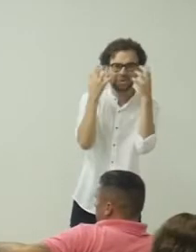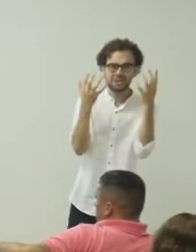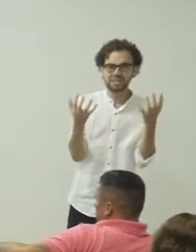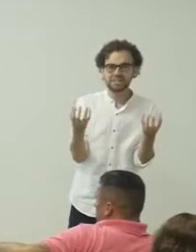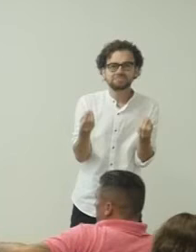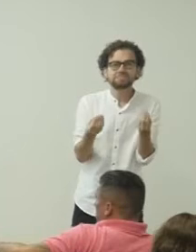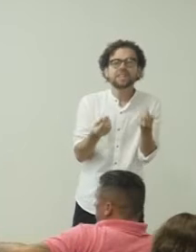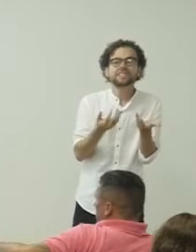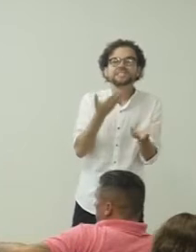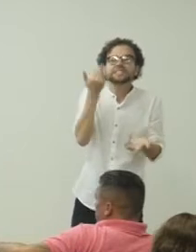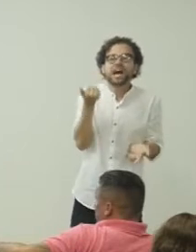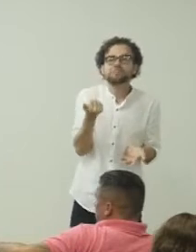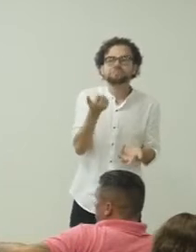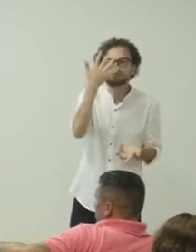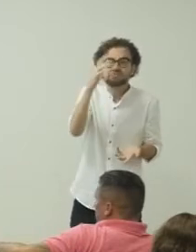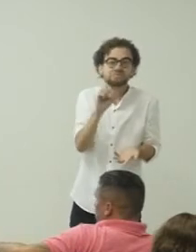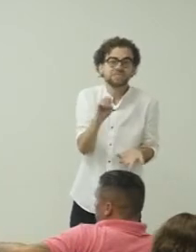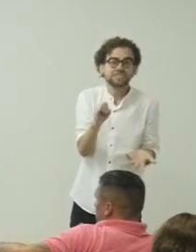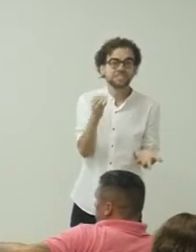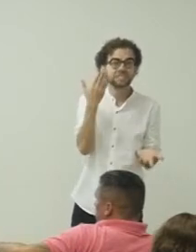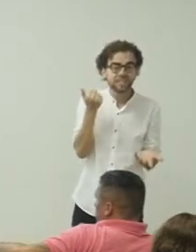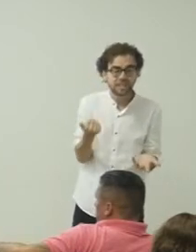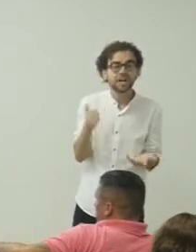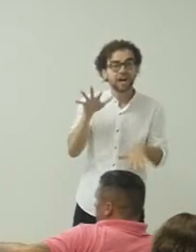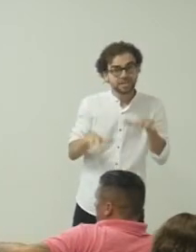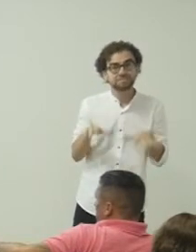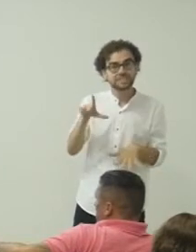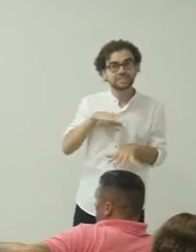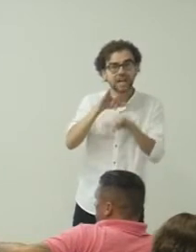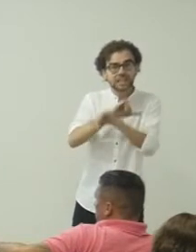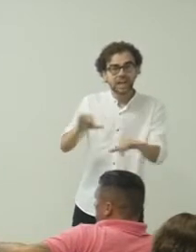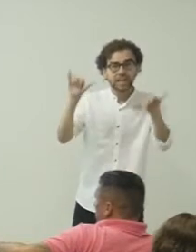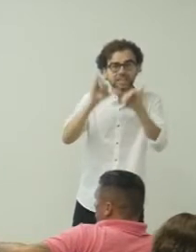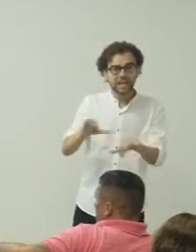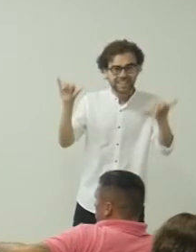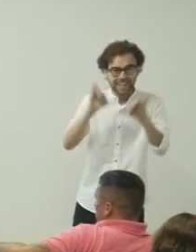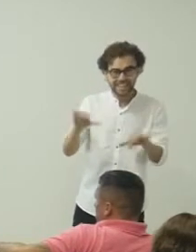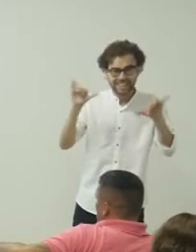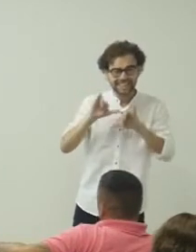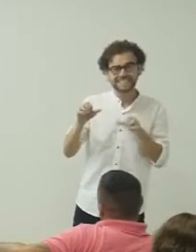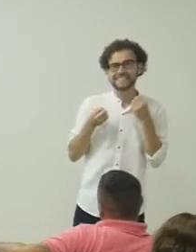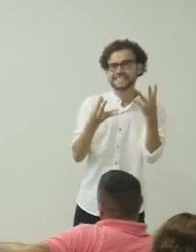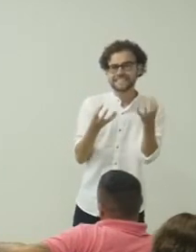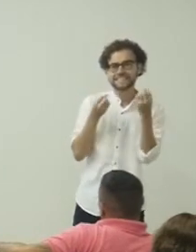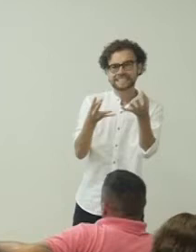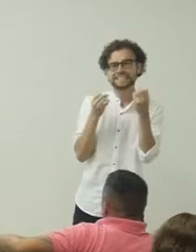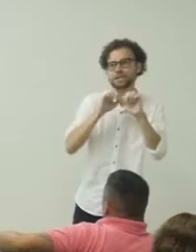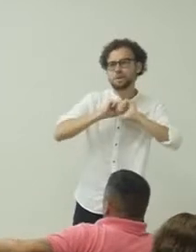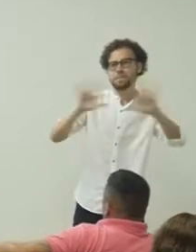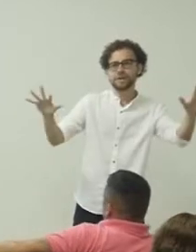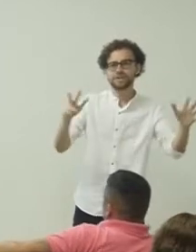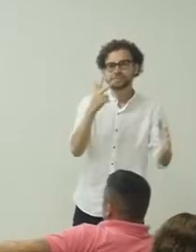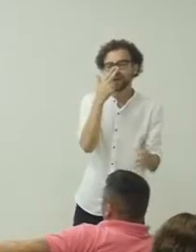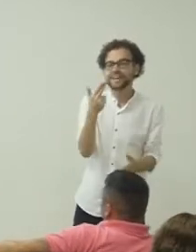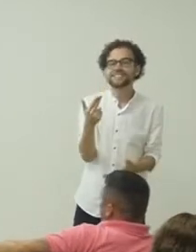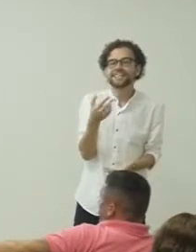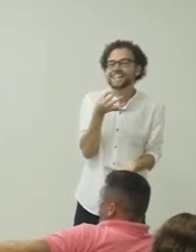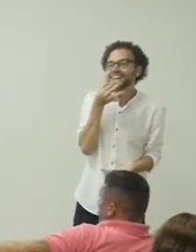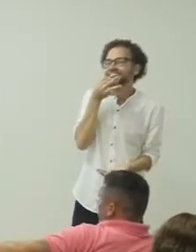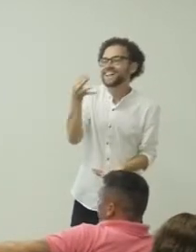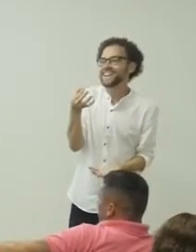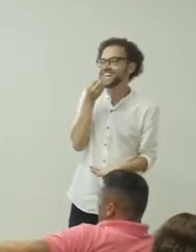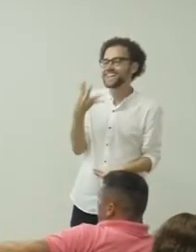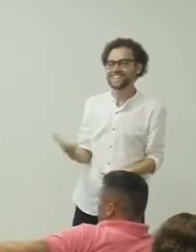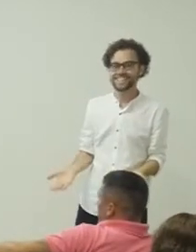seguinte sentido, se sabe disso. E muitas vezes se canta isso, vejam um absurdo, se canta isso como se fosse um elogio à